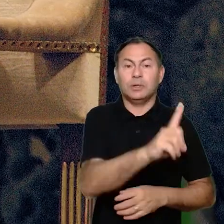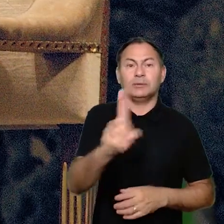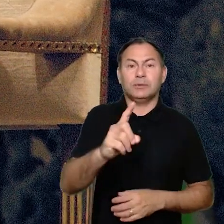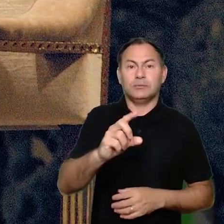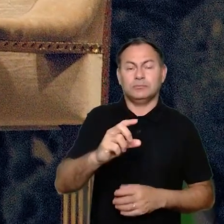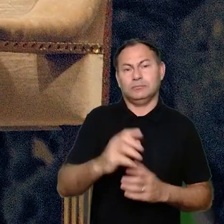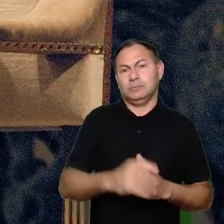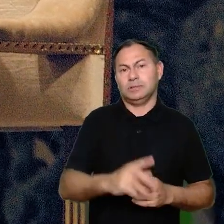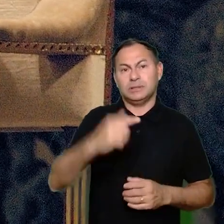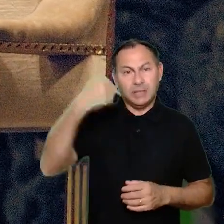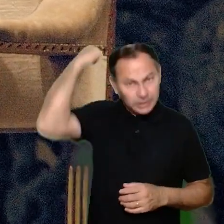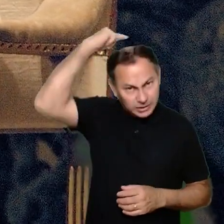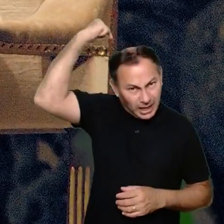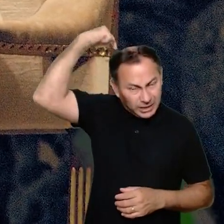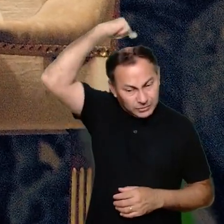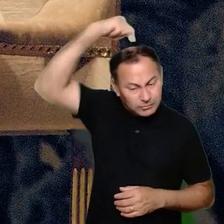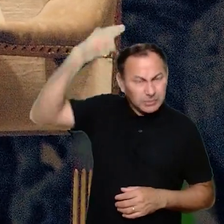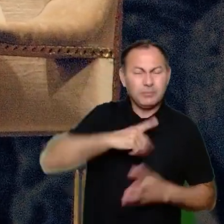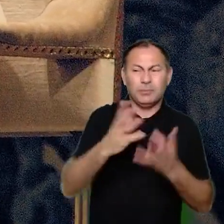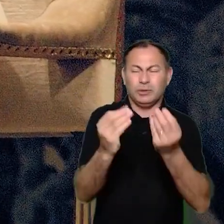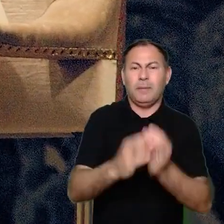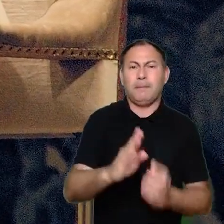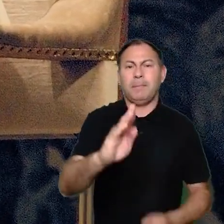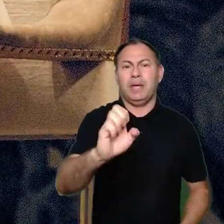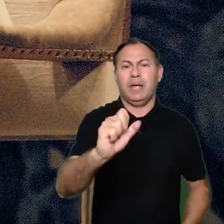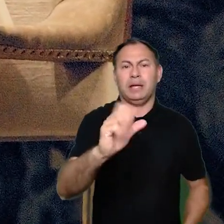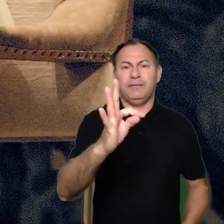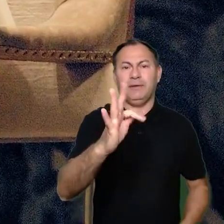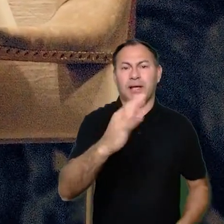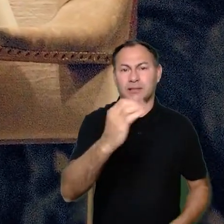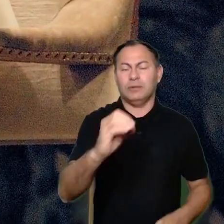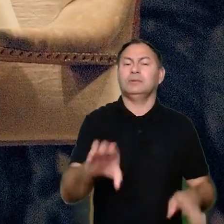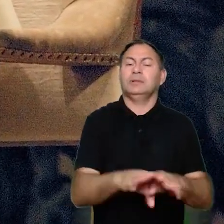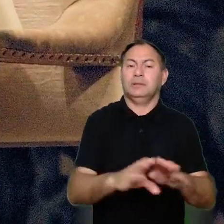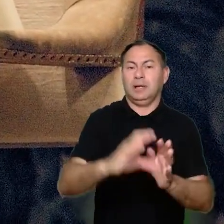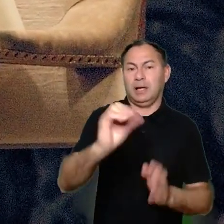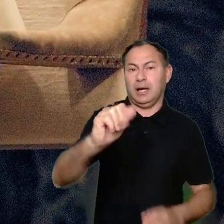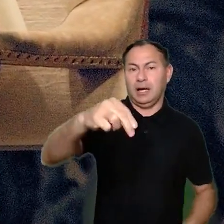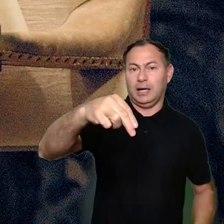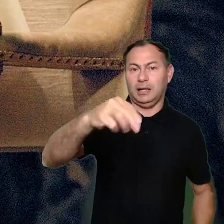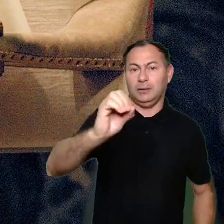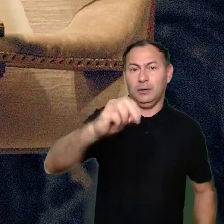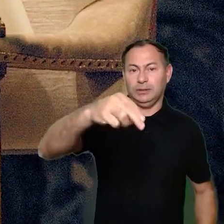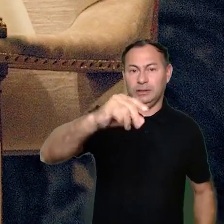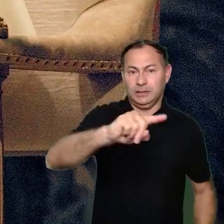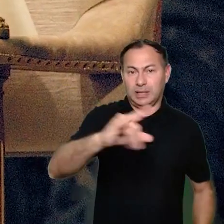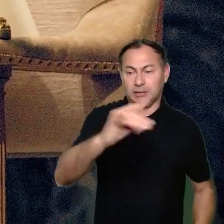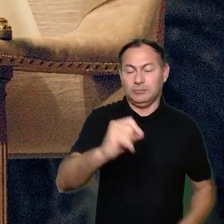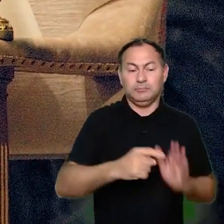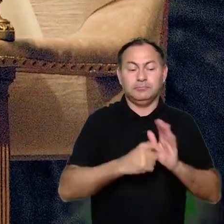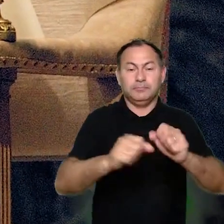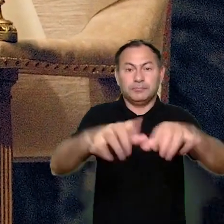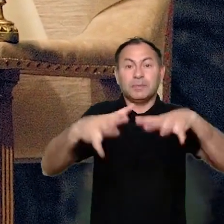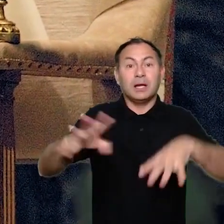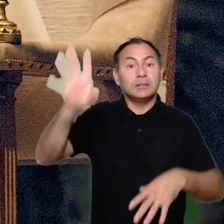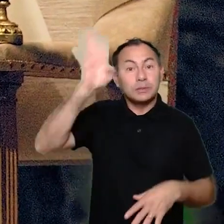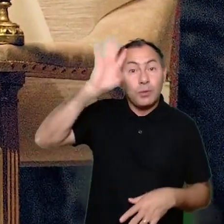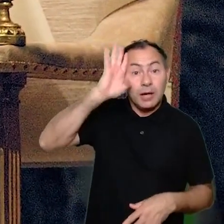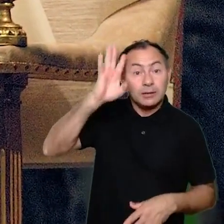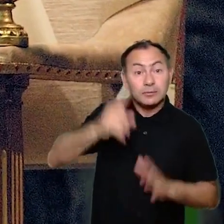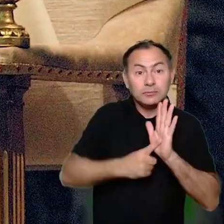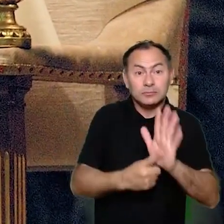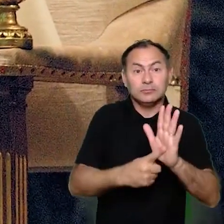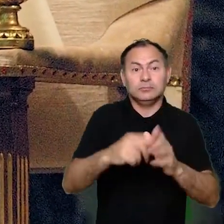pontificado, ocorreram muitas beatificações e canonizações, e nas suas audiências, às quartas